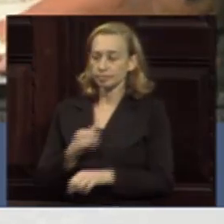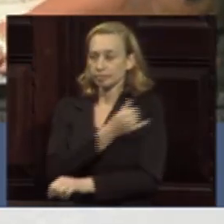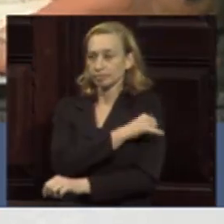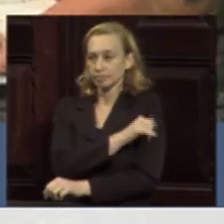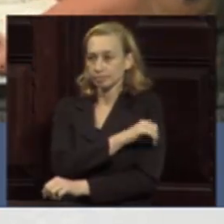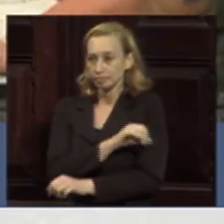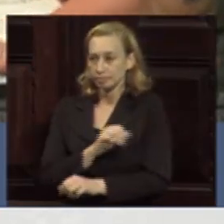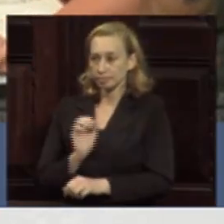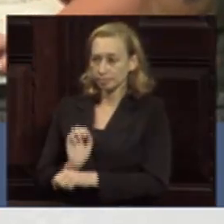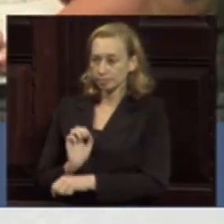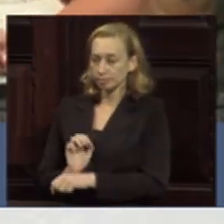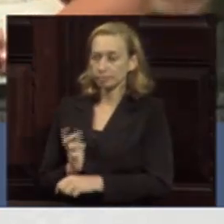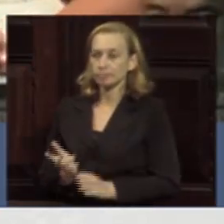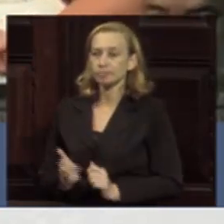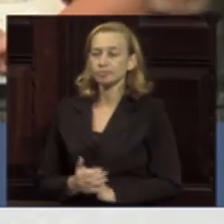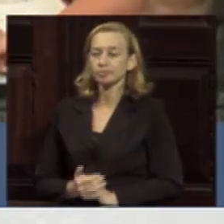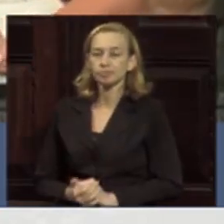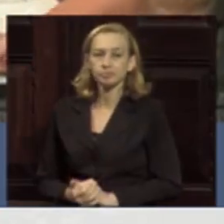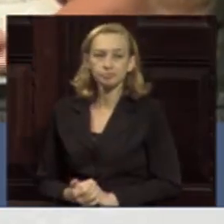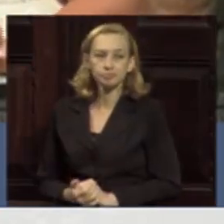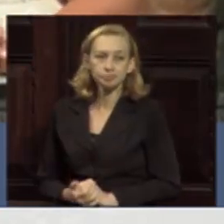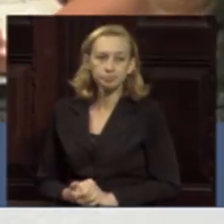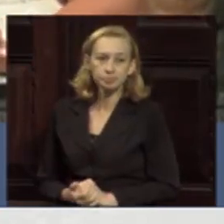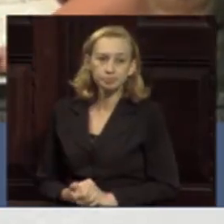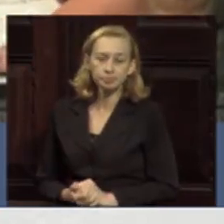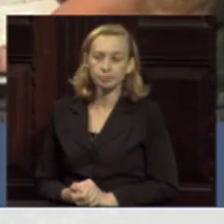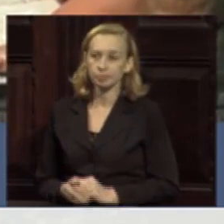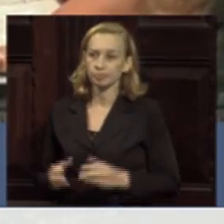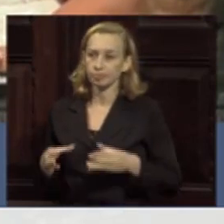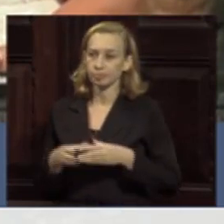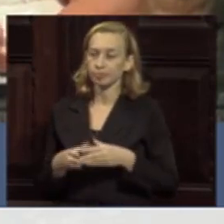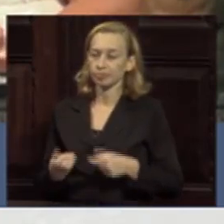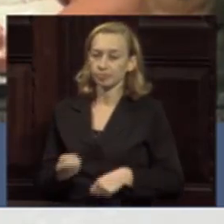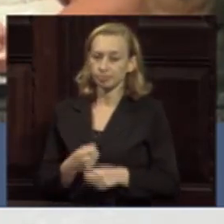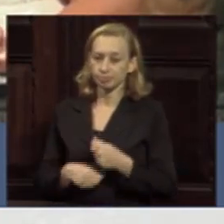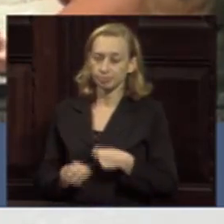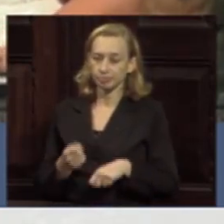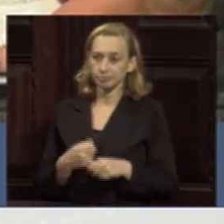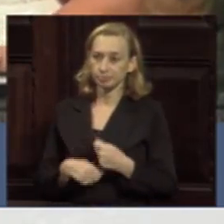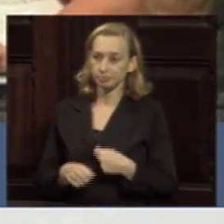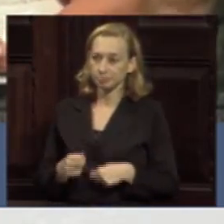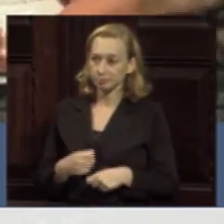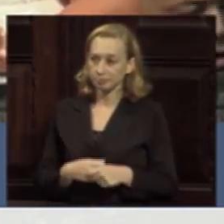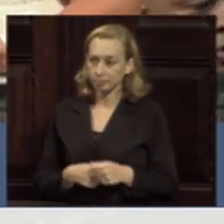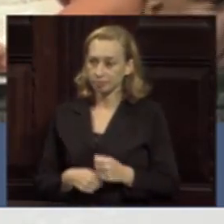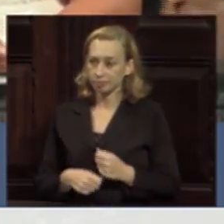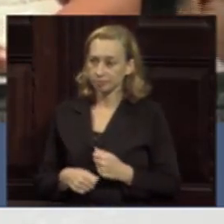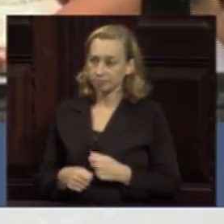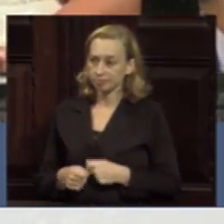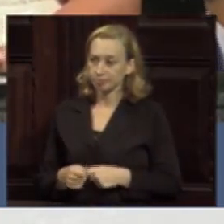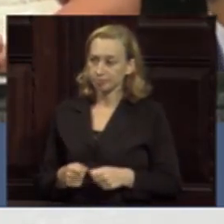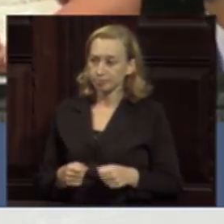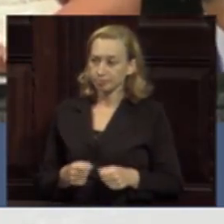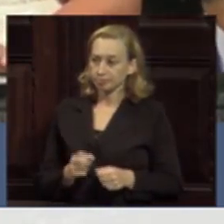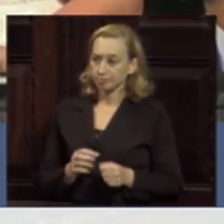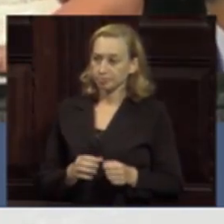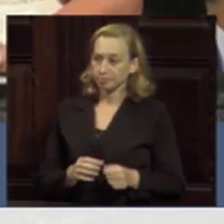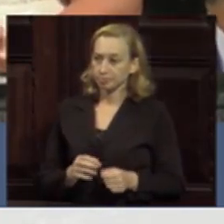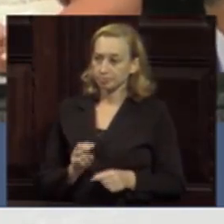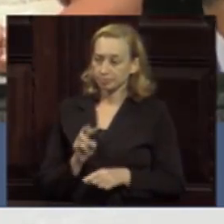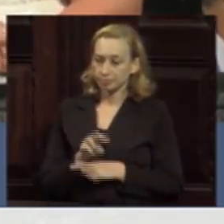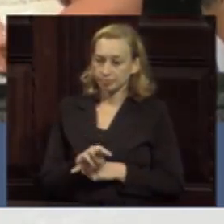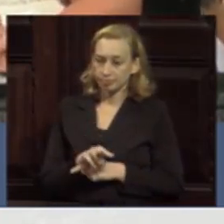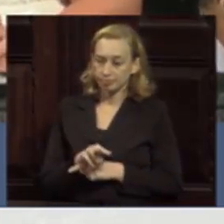Janeiro. Para emitir parecer, pela Comissão de Orçamento, Finanças, Fiscalização Financeira e